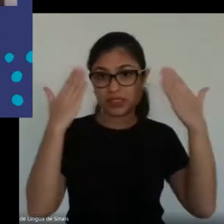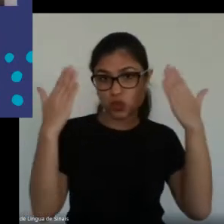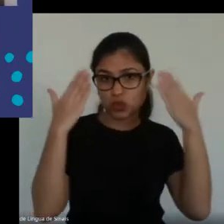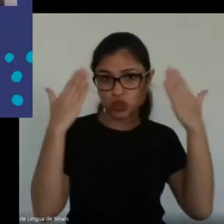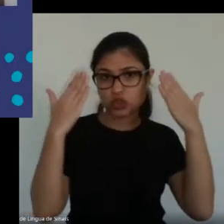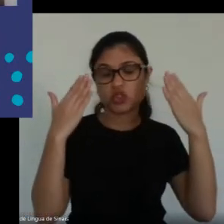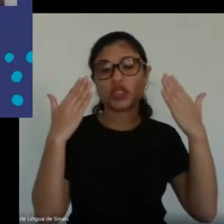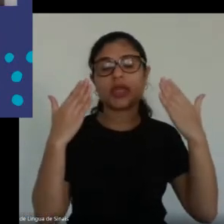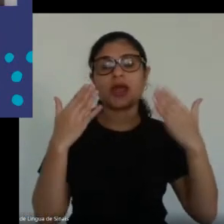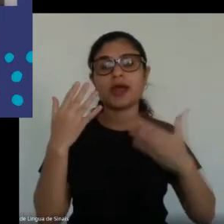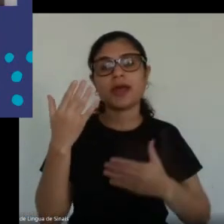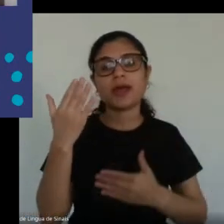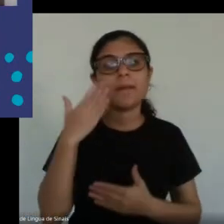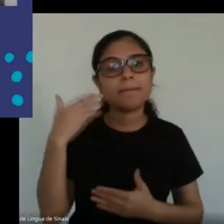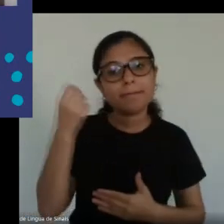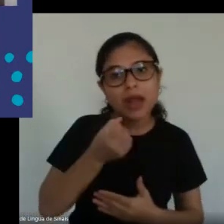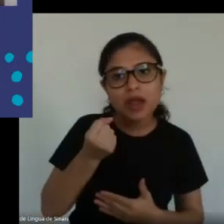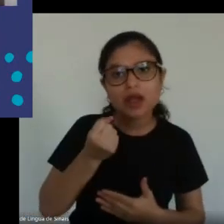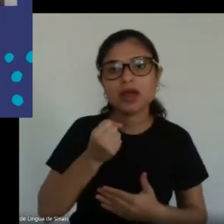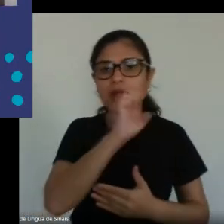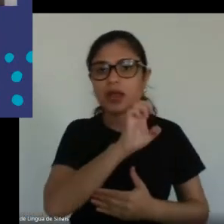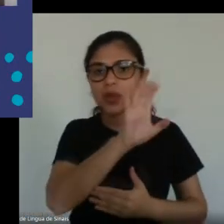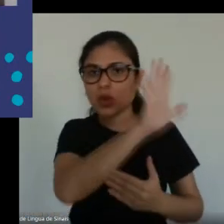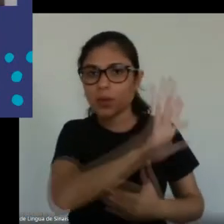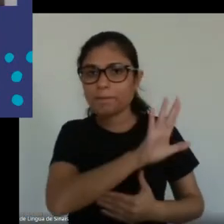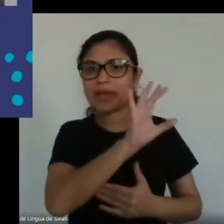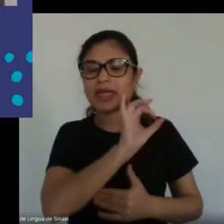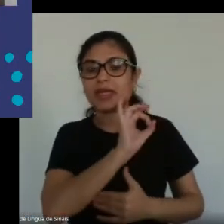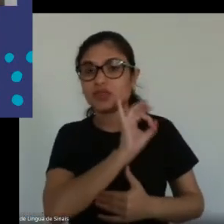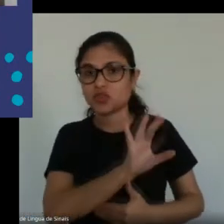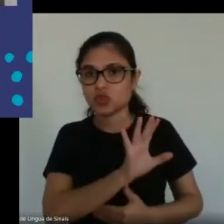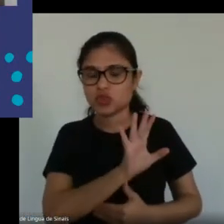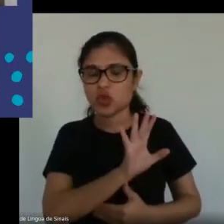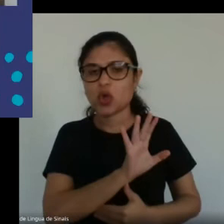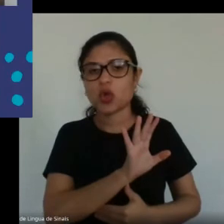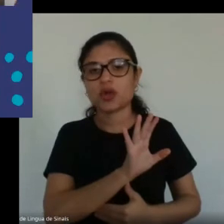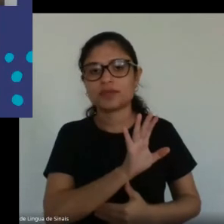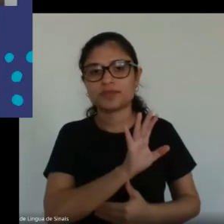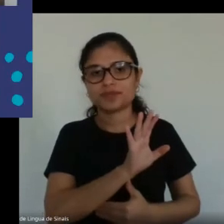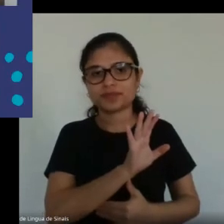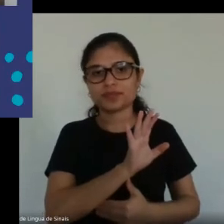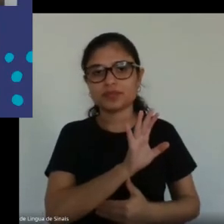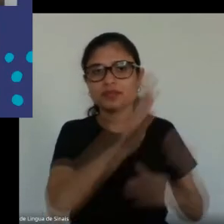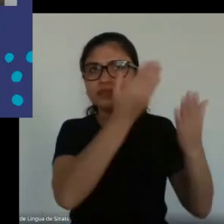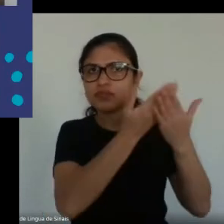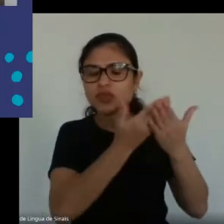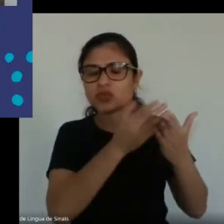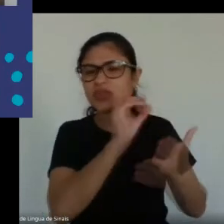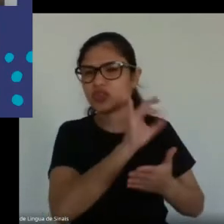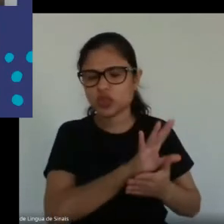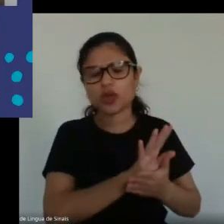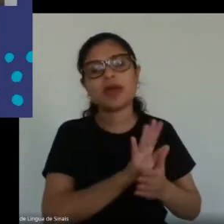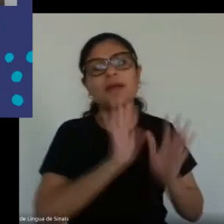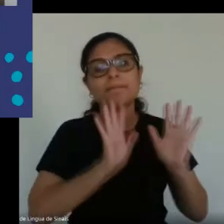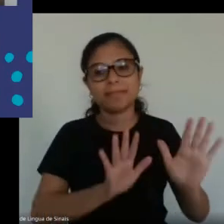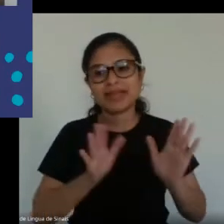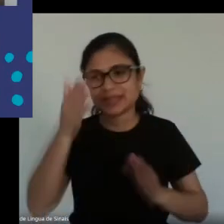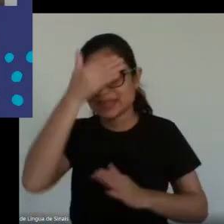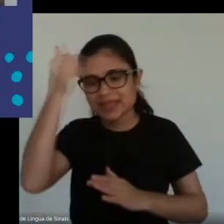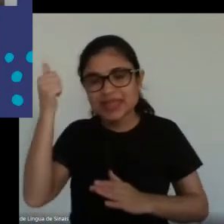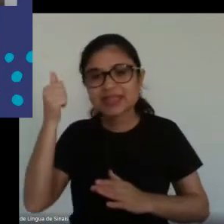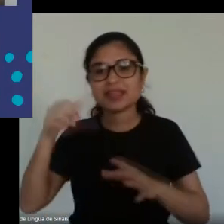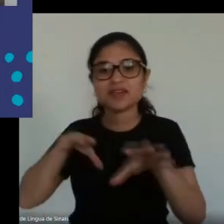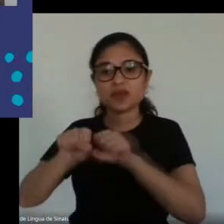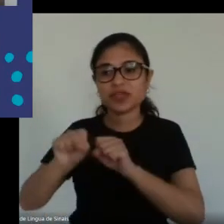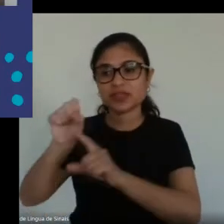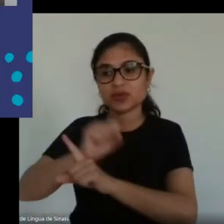só a psicologia branca europeia, não levar em consideração a formação social